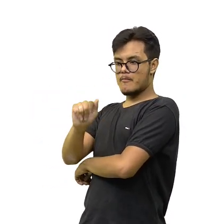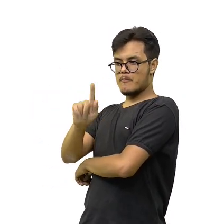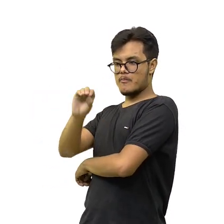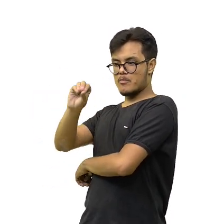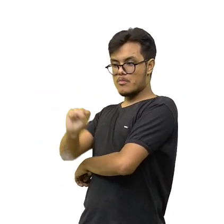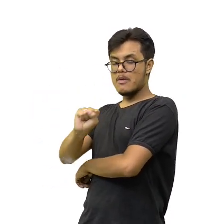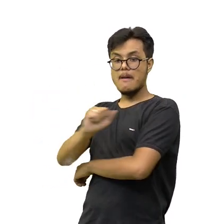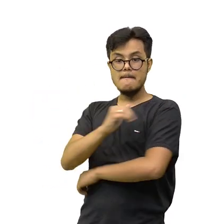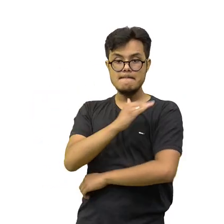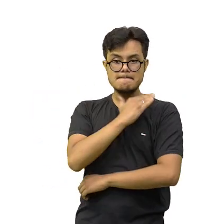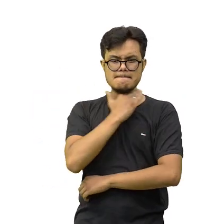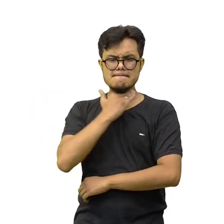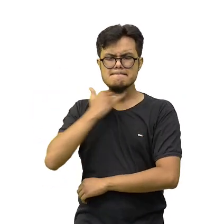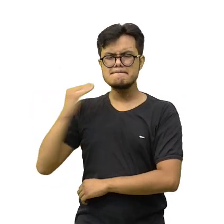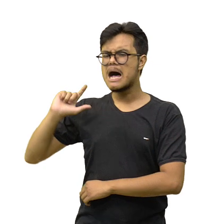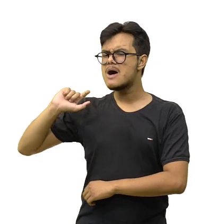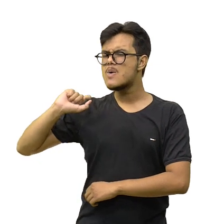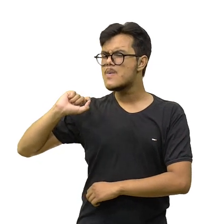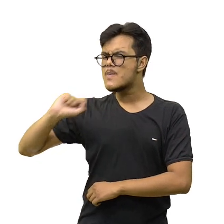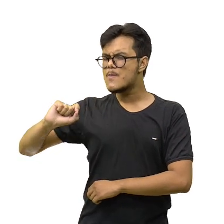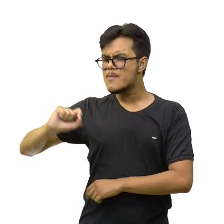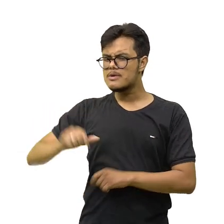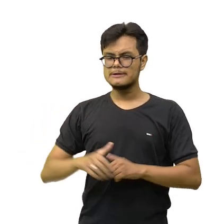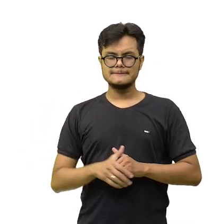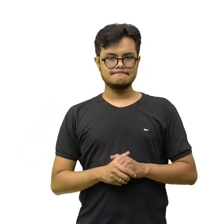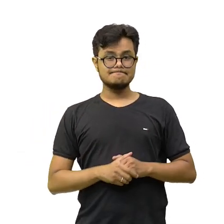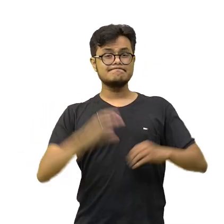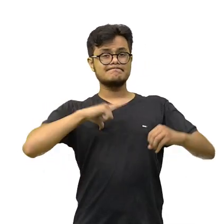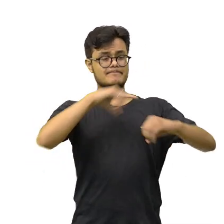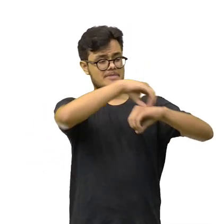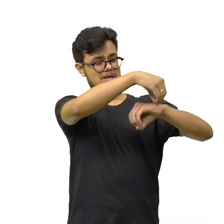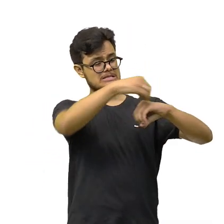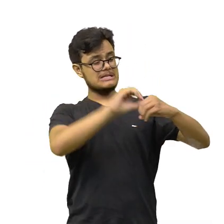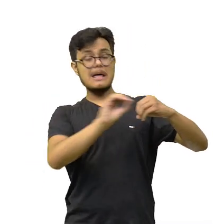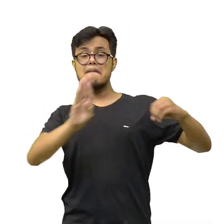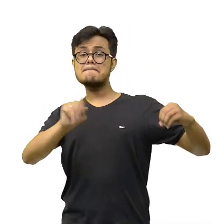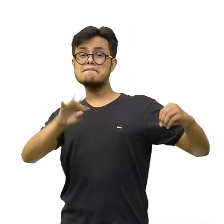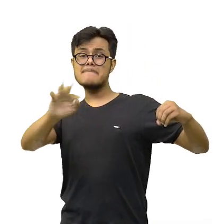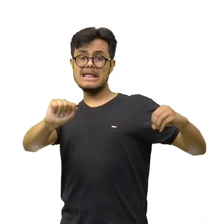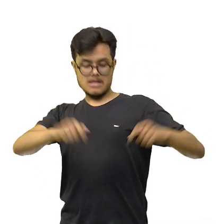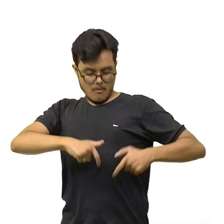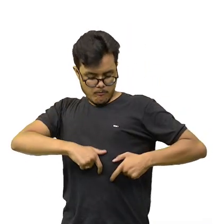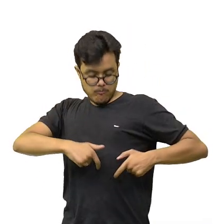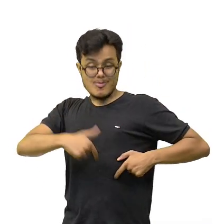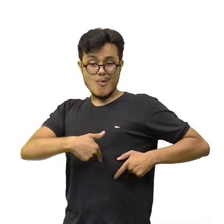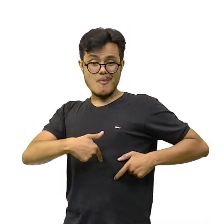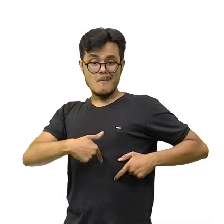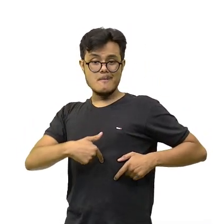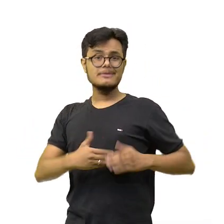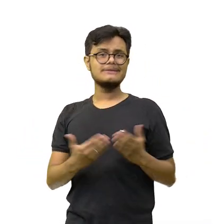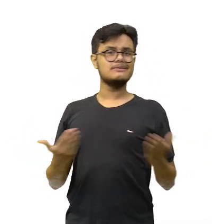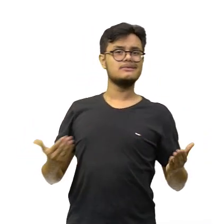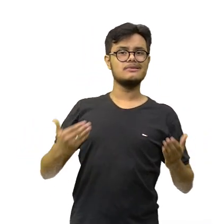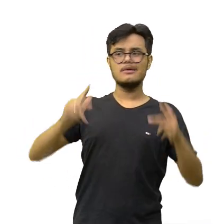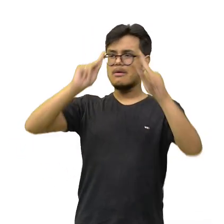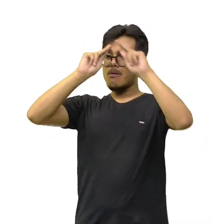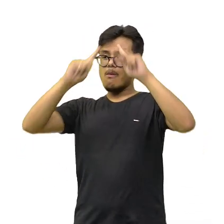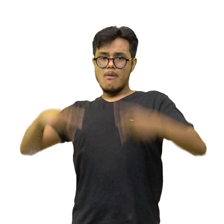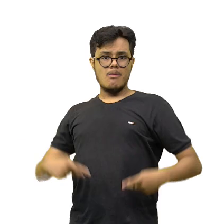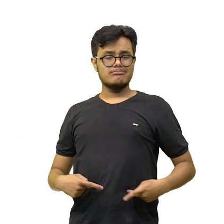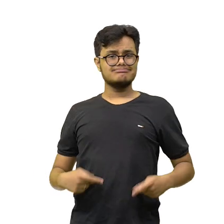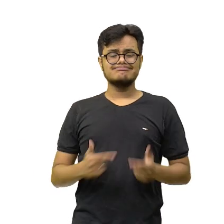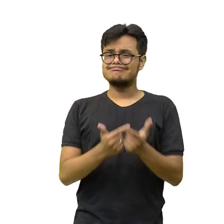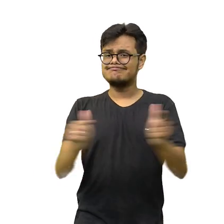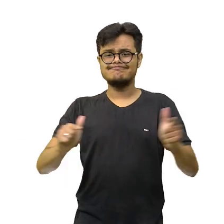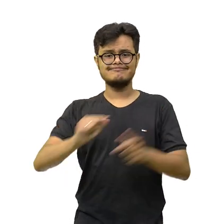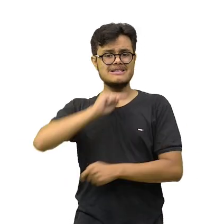tá? Os macrófagos matam as células beta do pâncreas. E aí a pessoa simplesmente